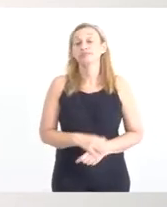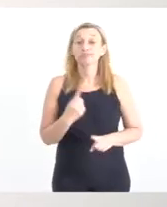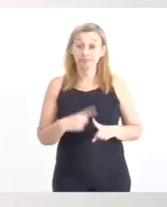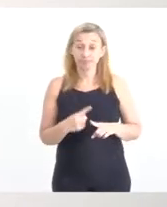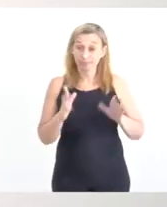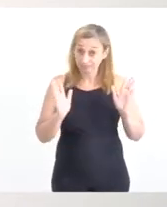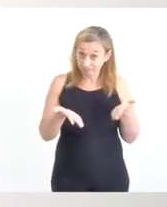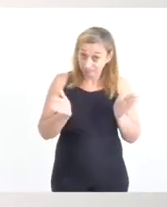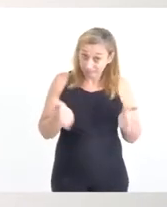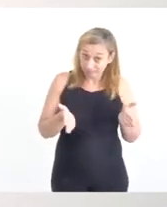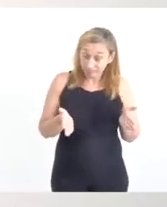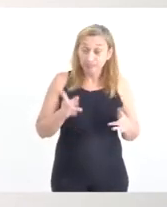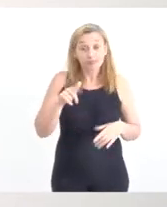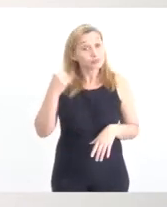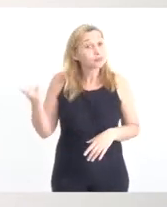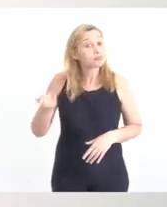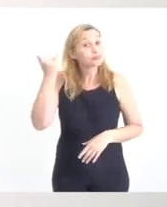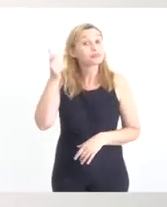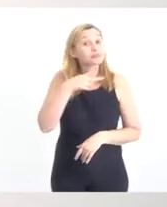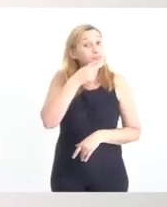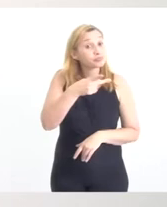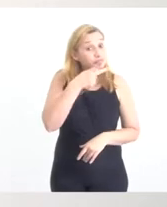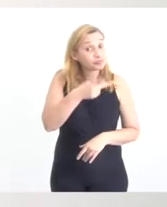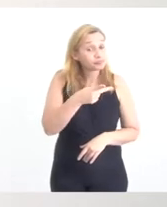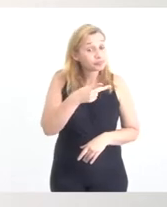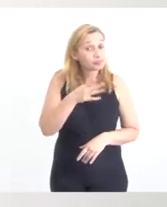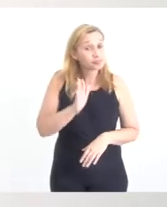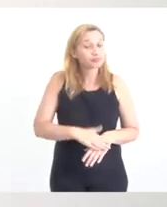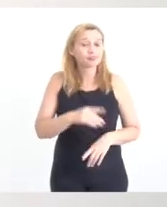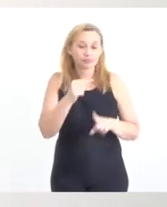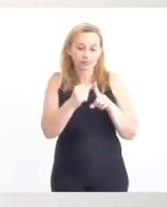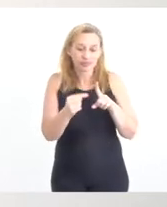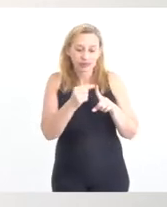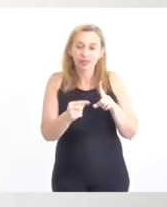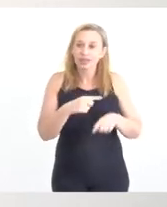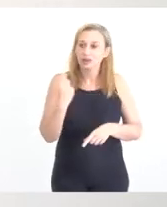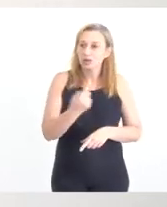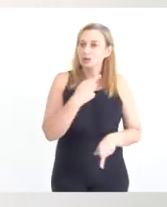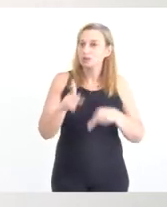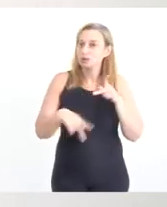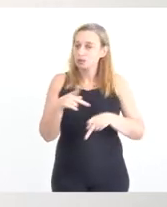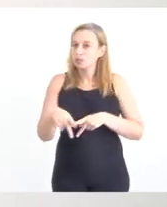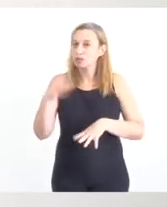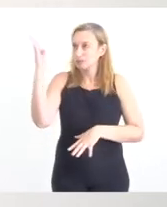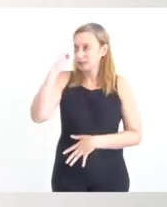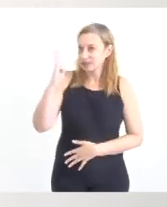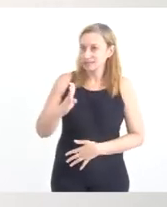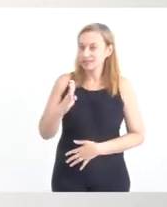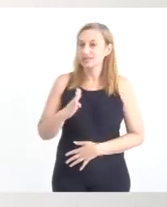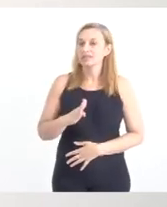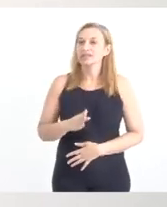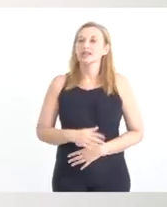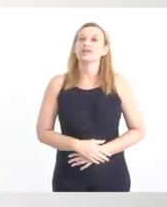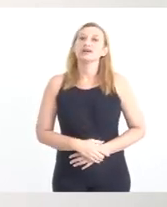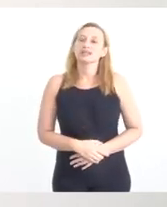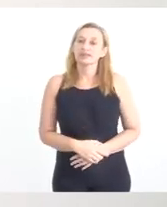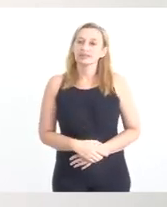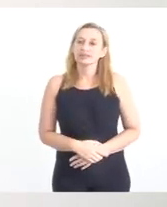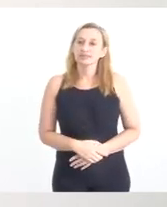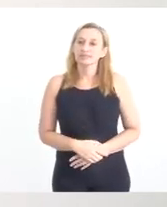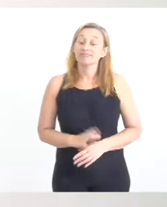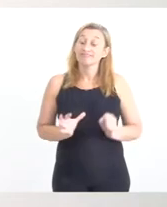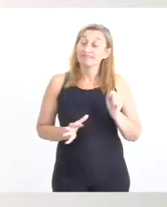porque hoje é importante dizer que mais da metade da nossa população brasileira está